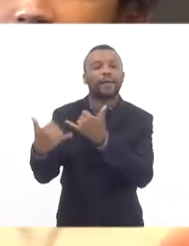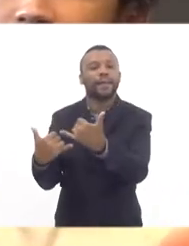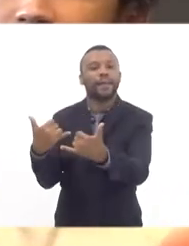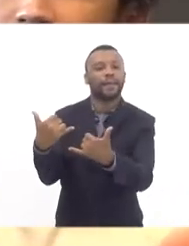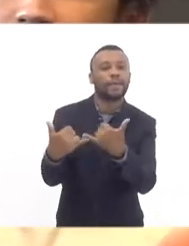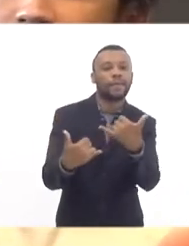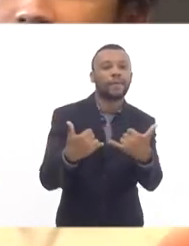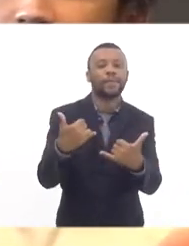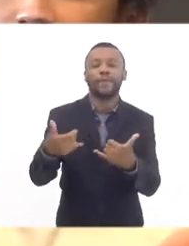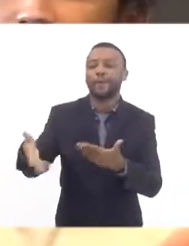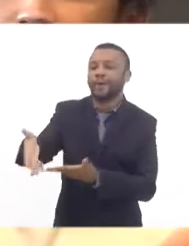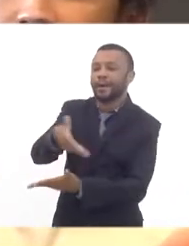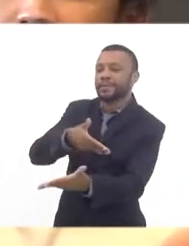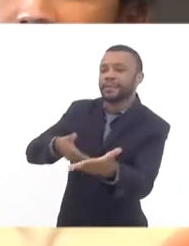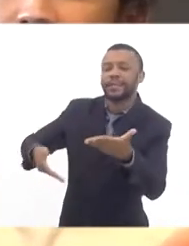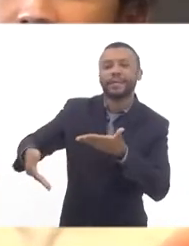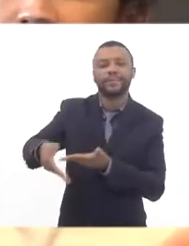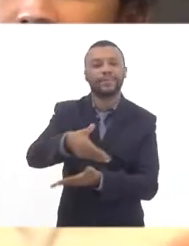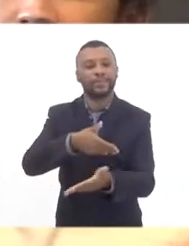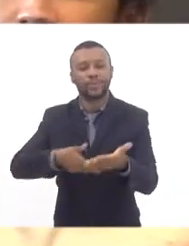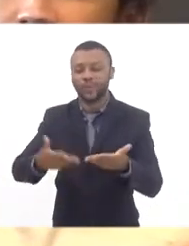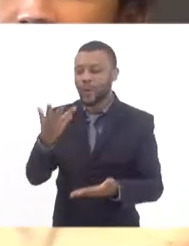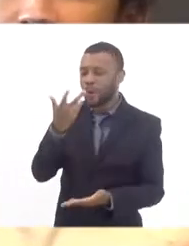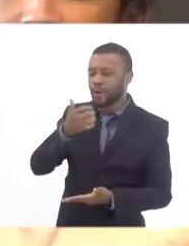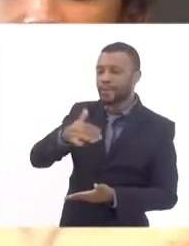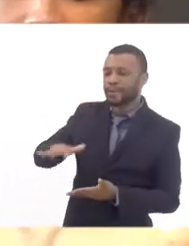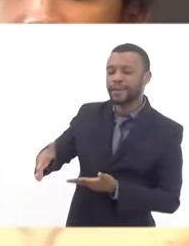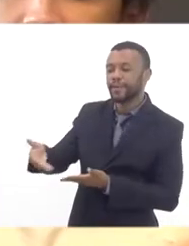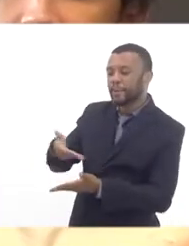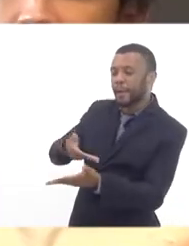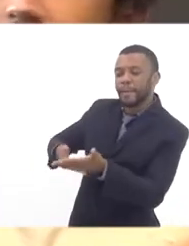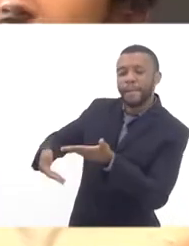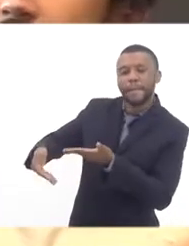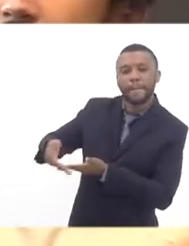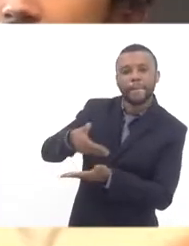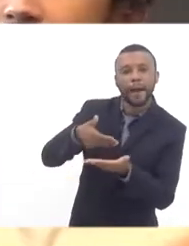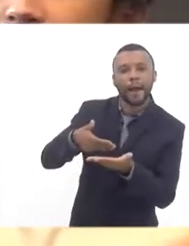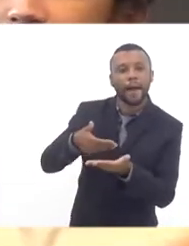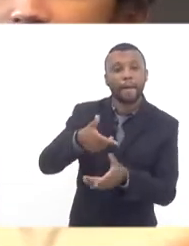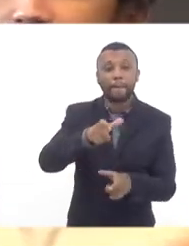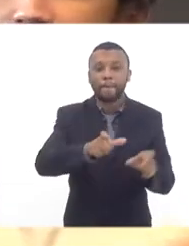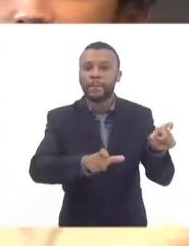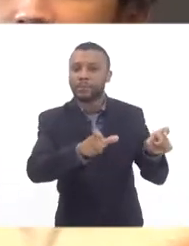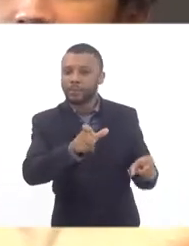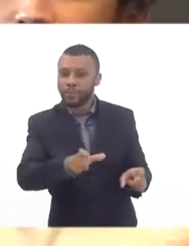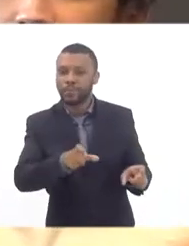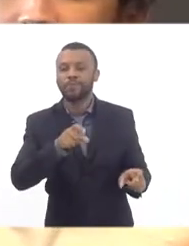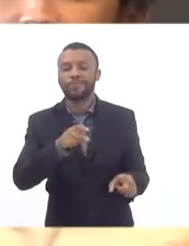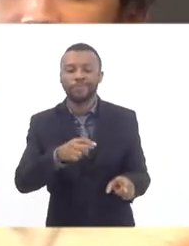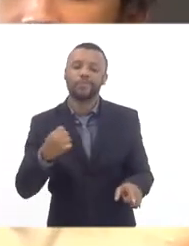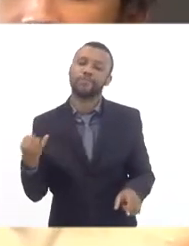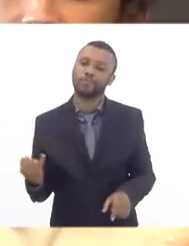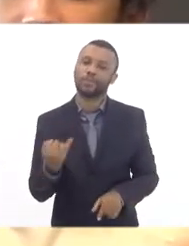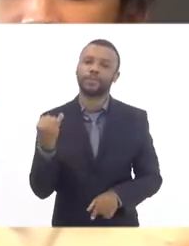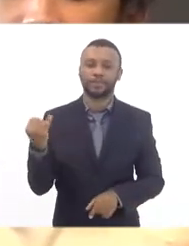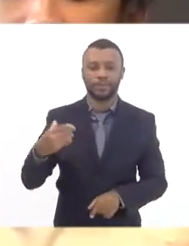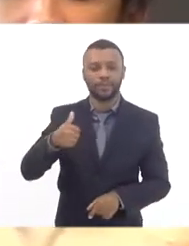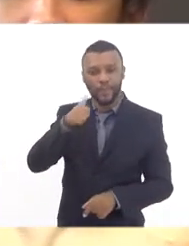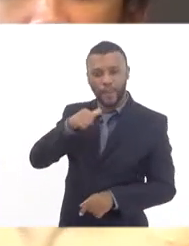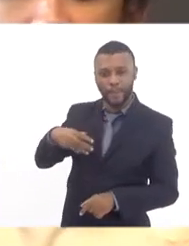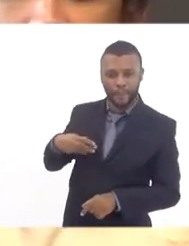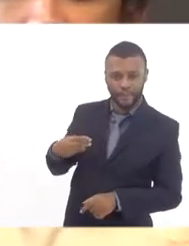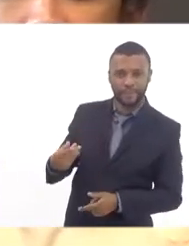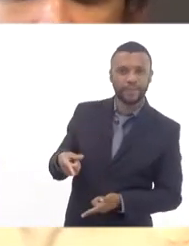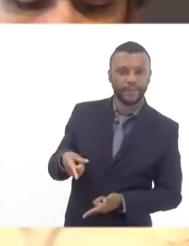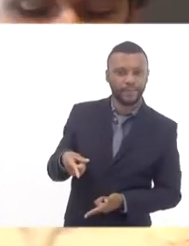ela interagiu com outras crianças, né, e com outras pessoas, foi muito importante para ela. Então, eu acho que, se